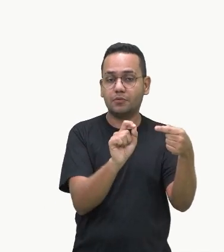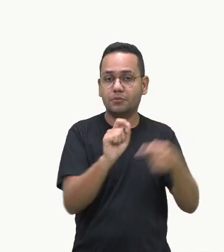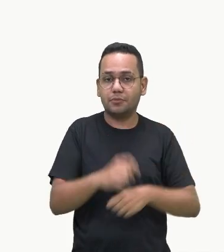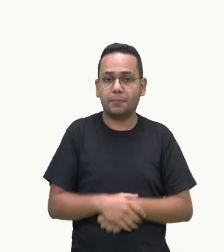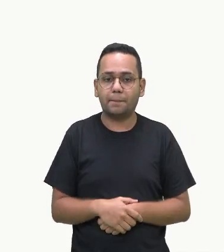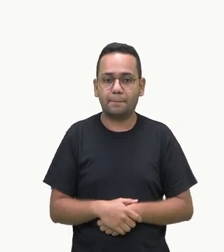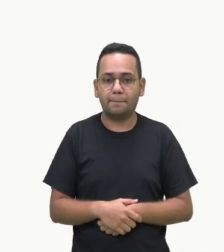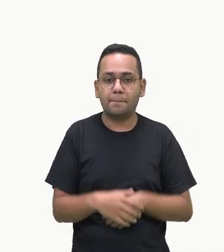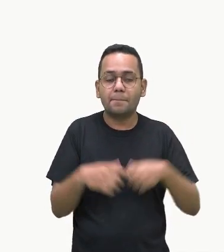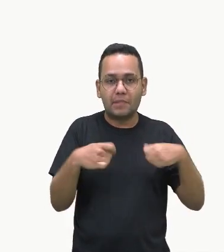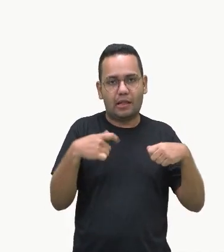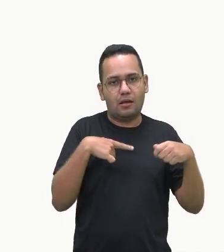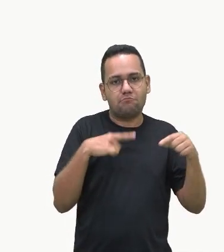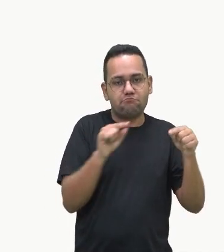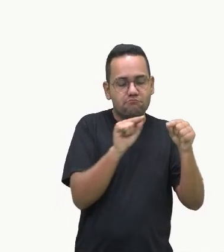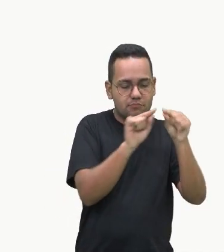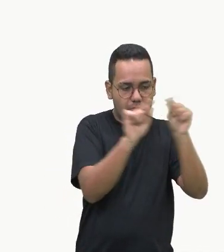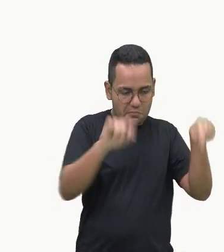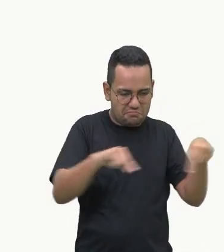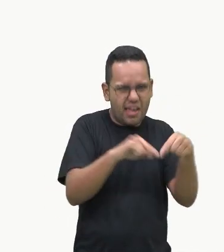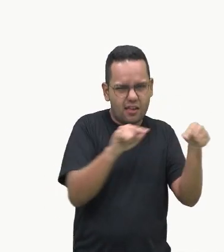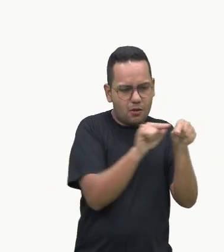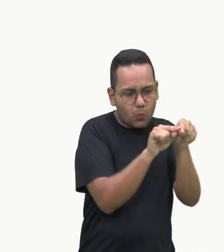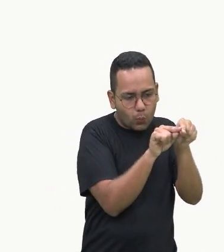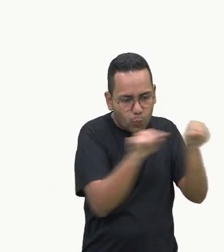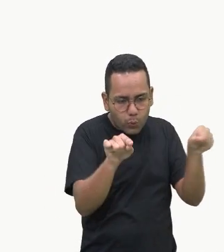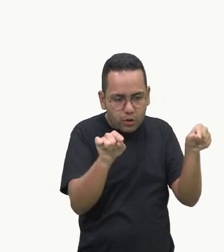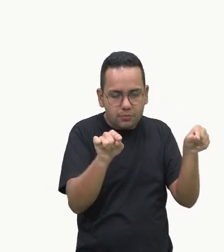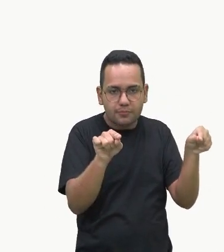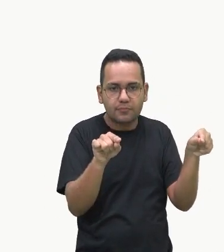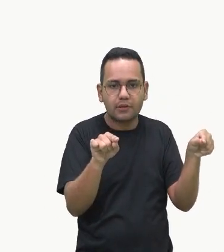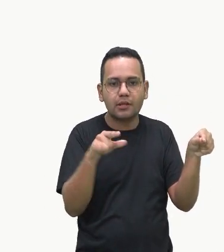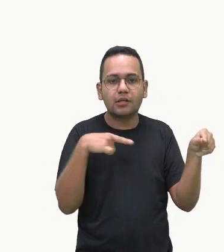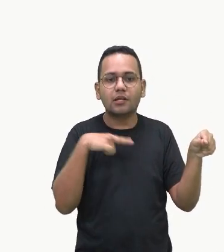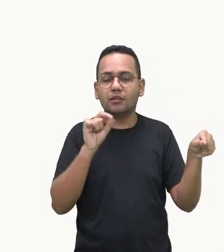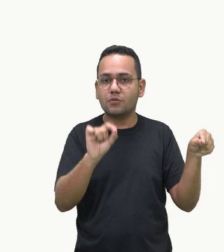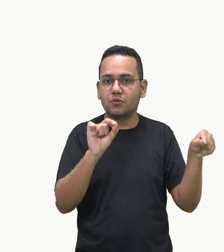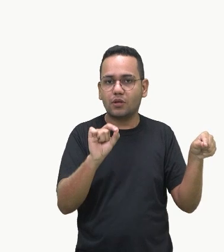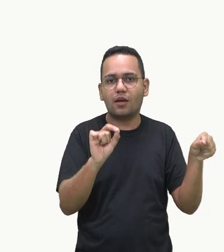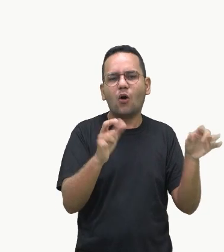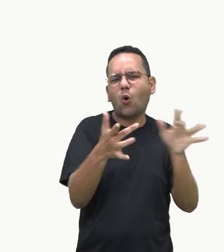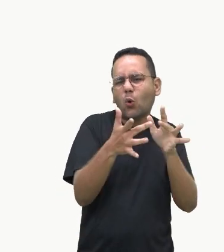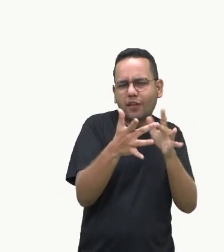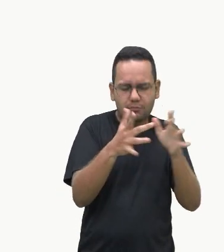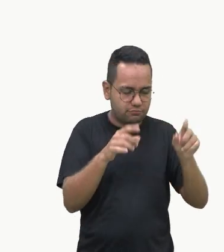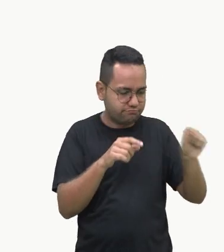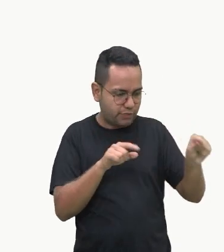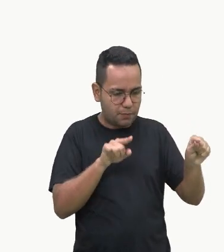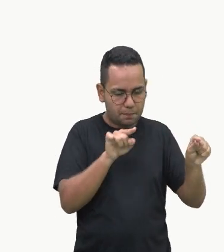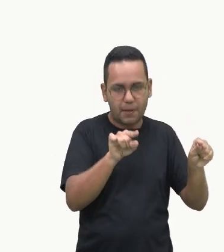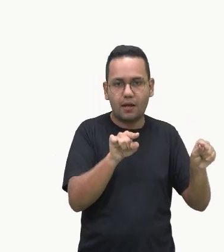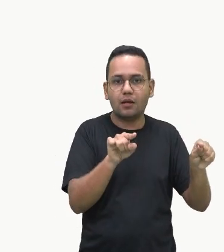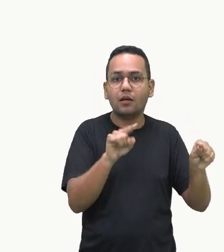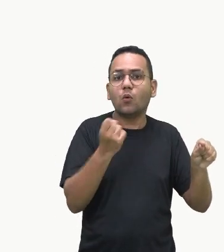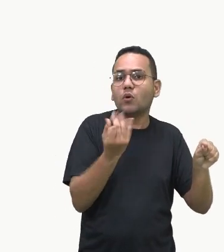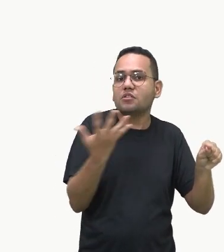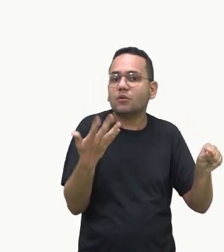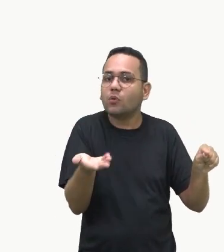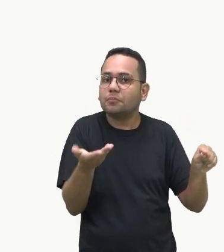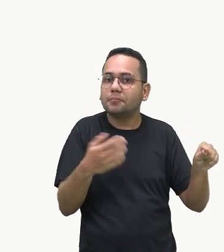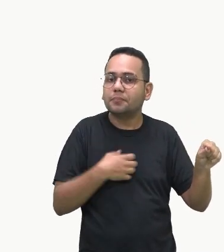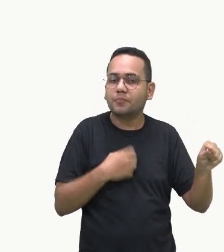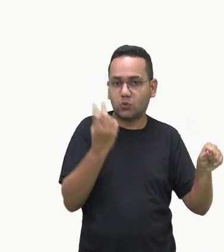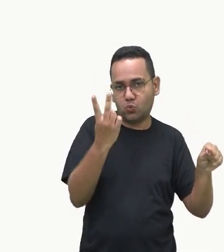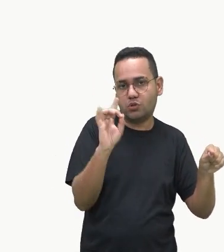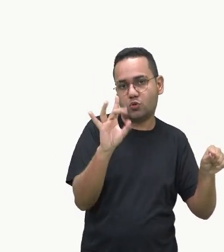traçar retas e você vai perceber que vai tocar o polígono ali em quantas partes?